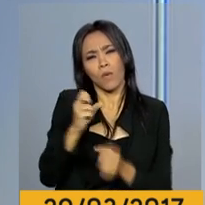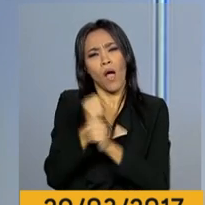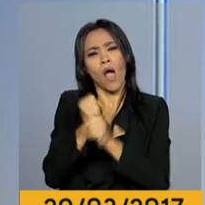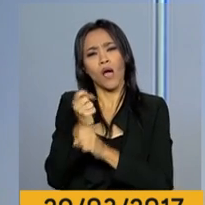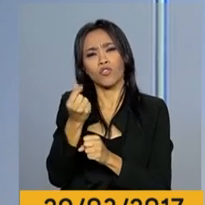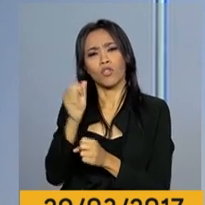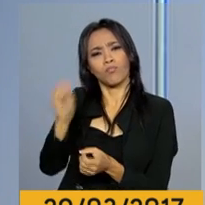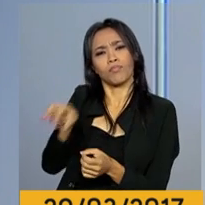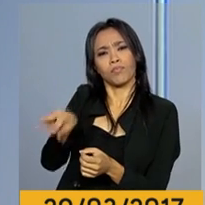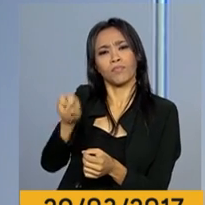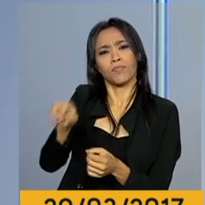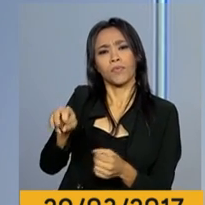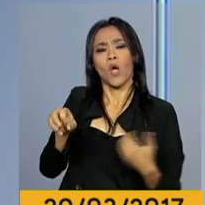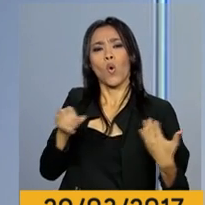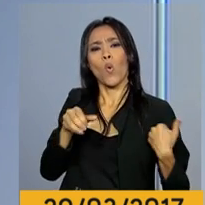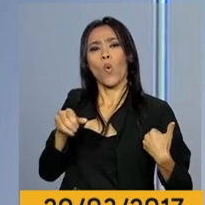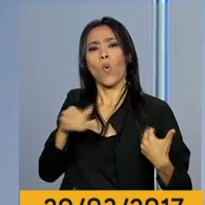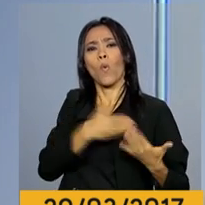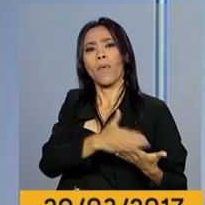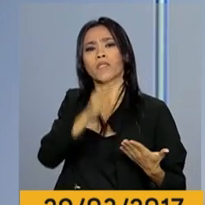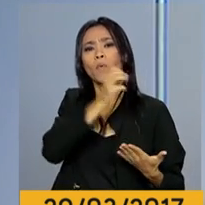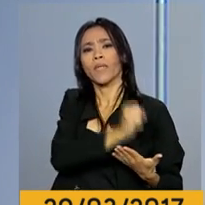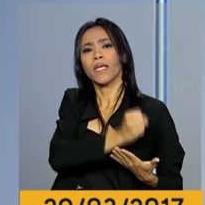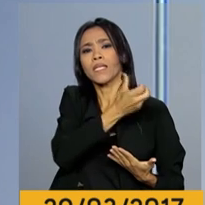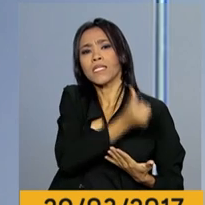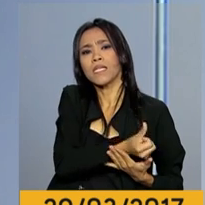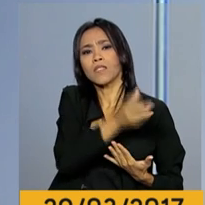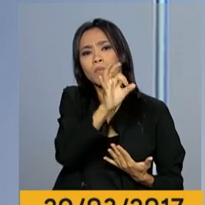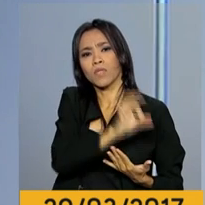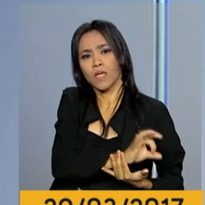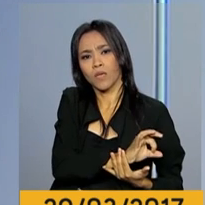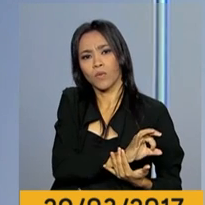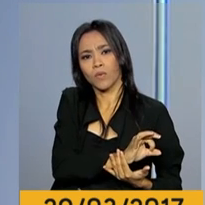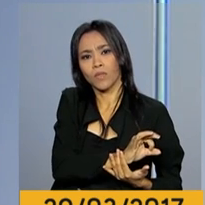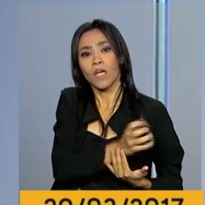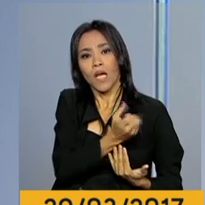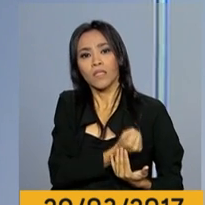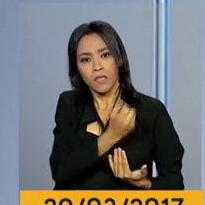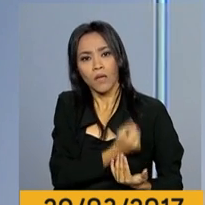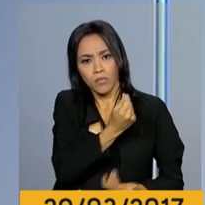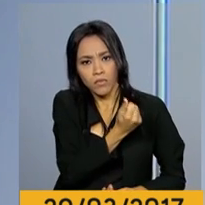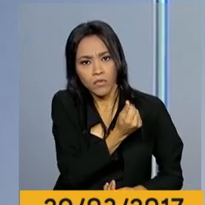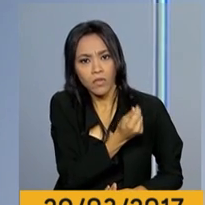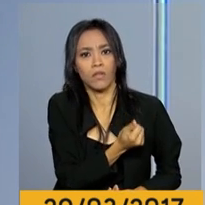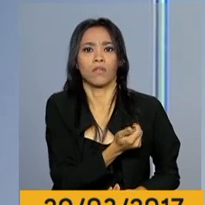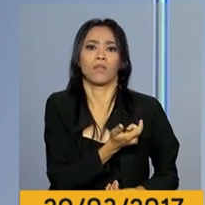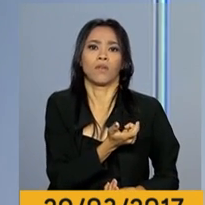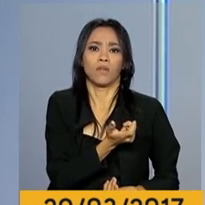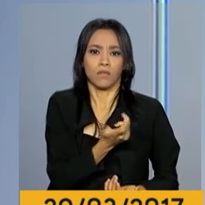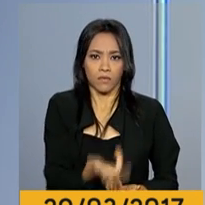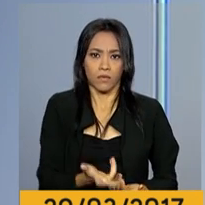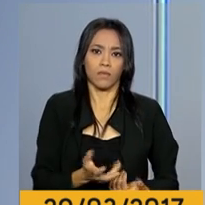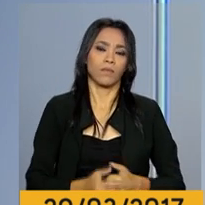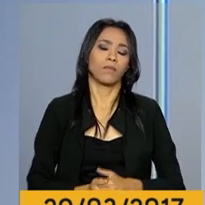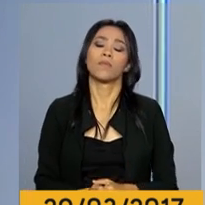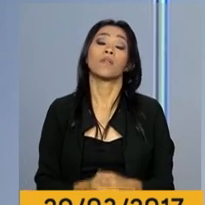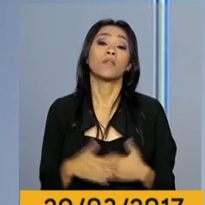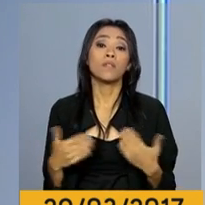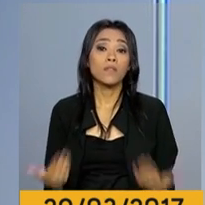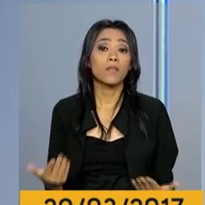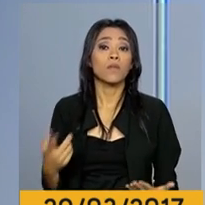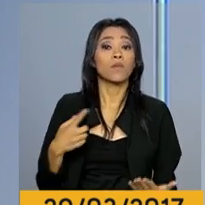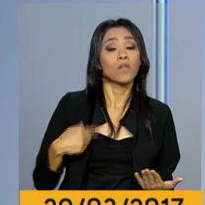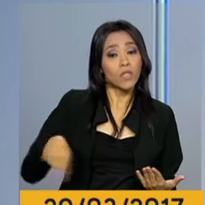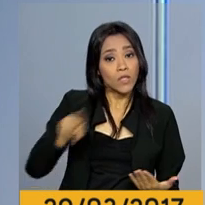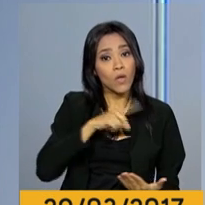começa com 86% e assim sucessivamente portanto mais do que os dias atuais e para tanto